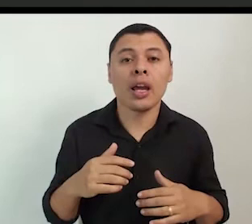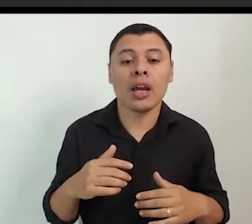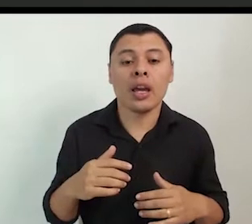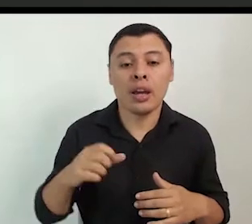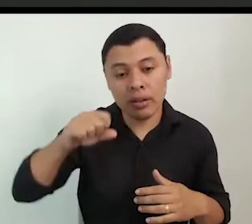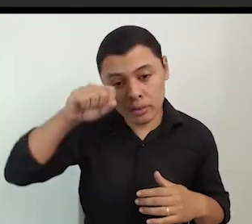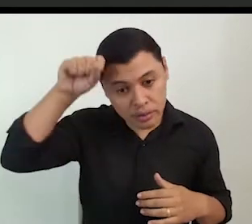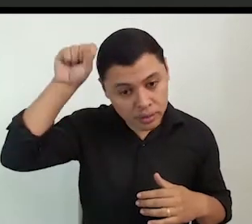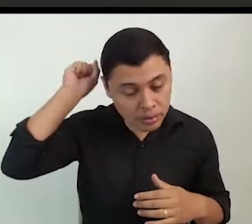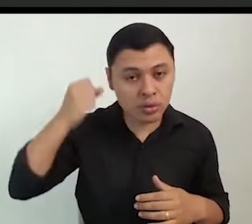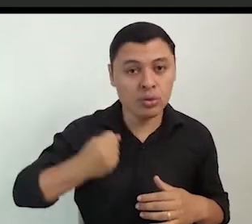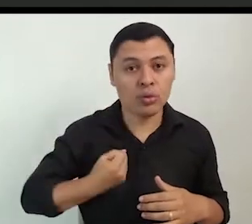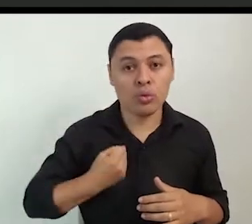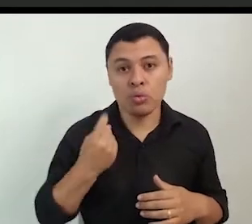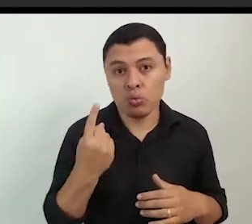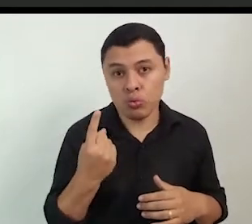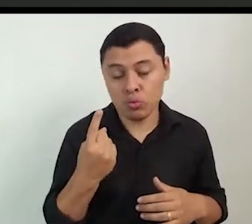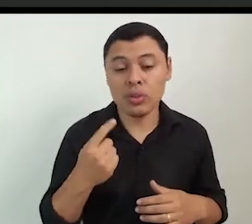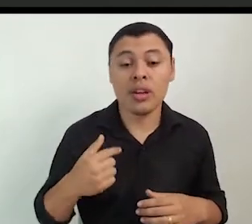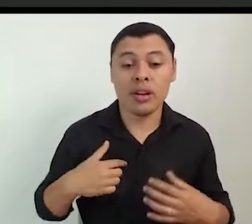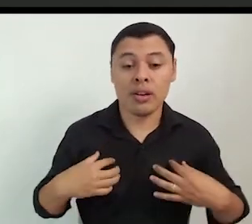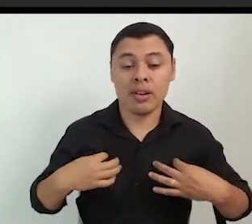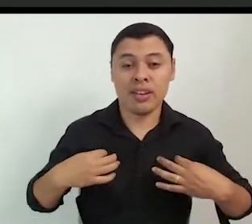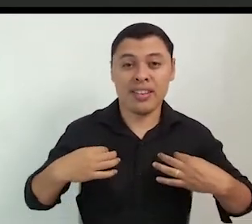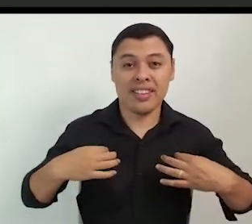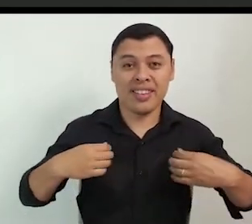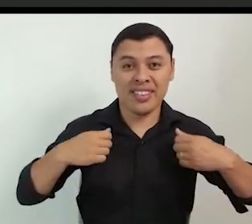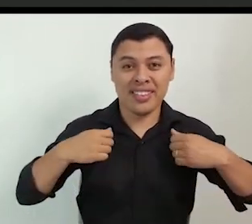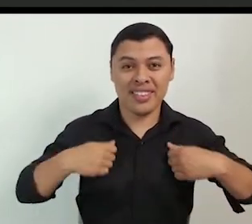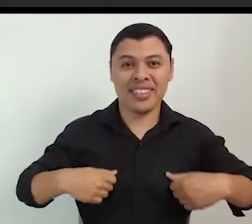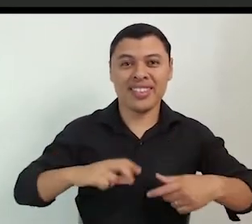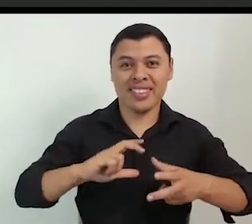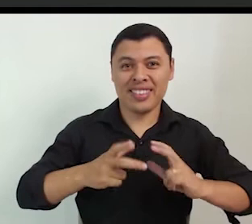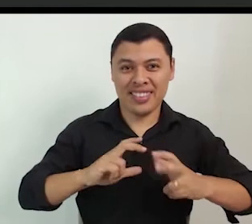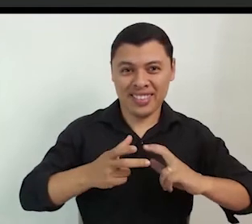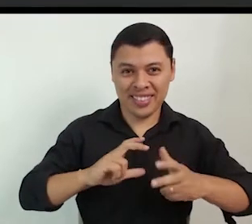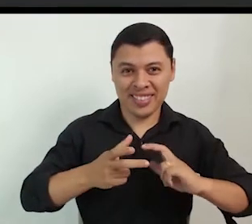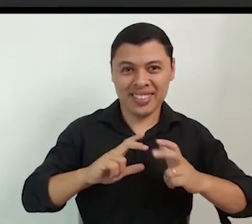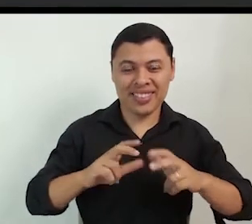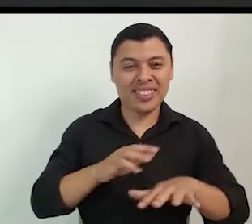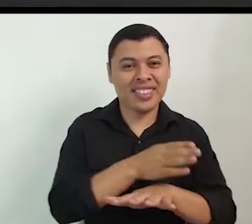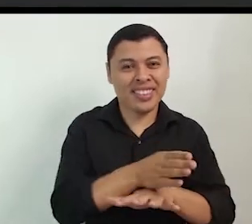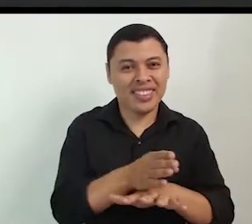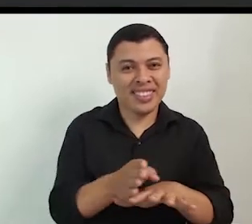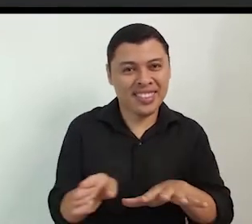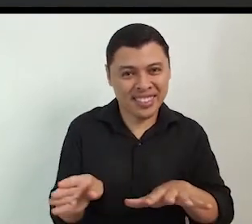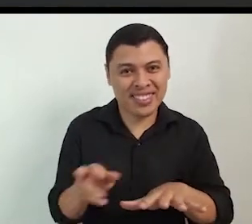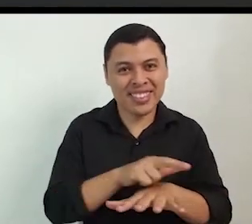cortados em máquina 1. Estou usando a camisa do TDC, da nossa trilha diversidade aqui,